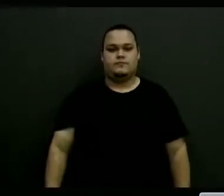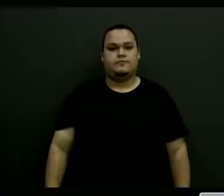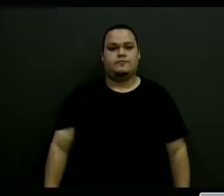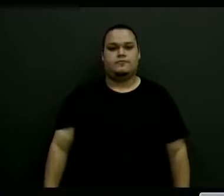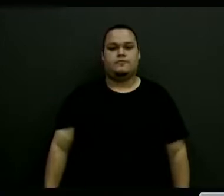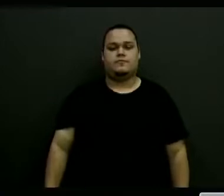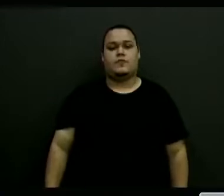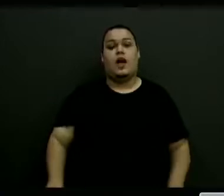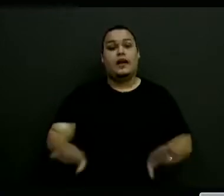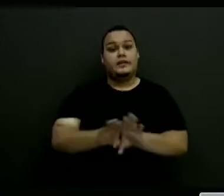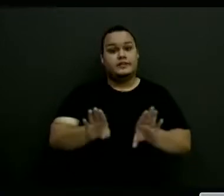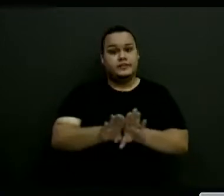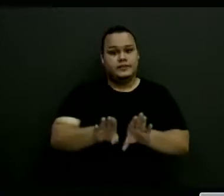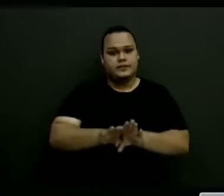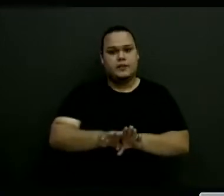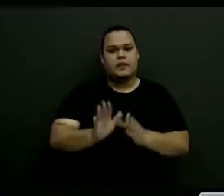Em Marcos 1:35,